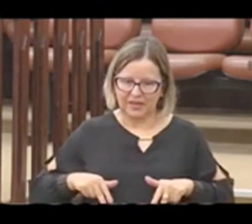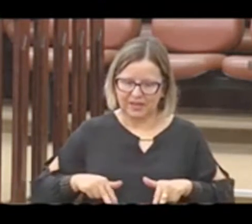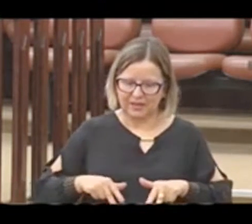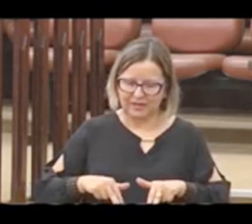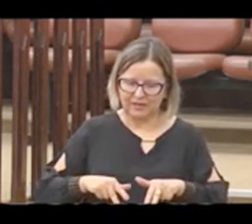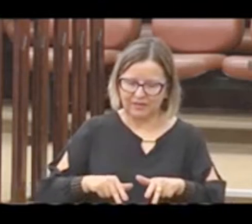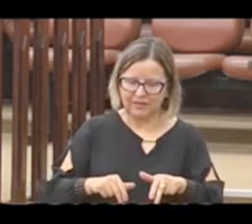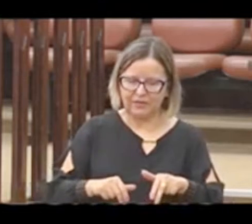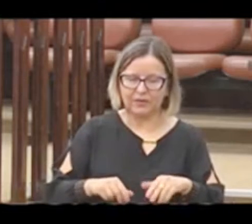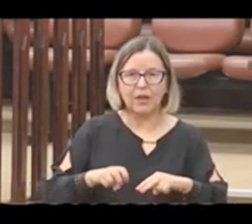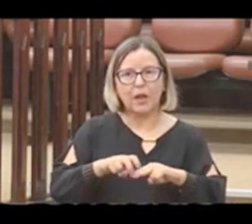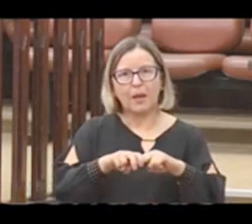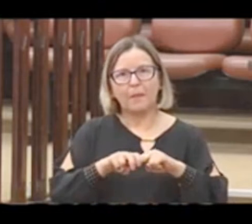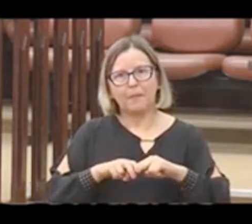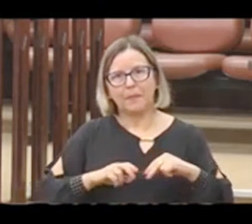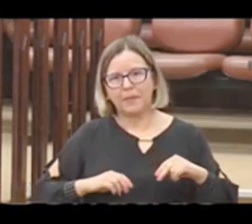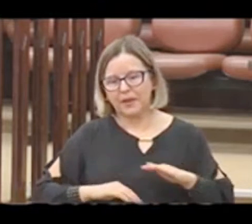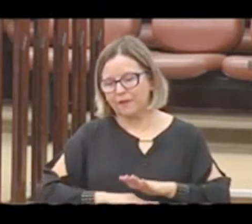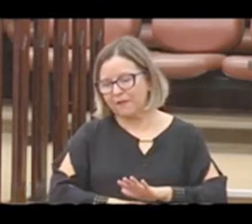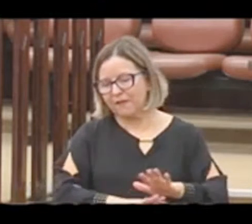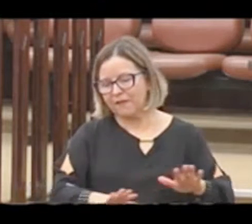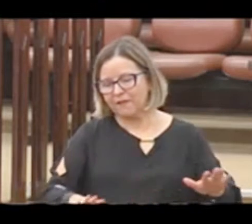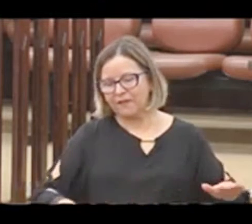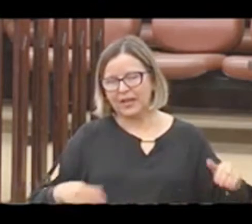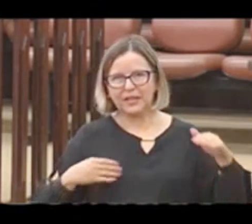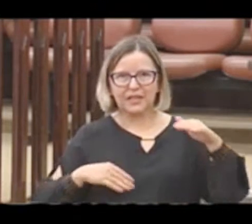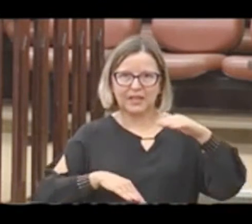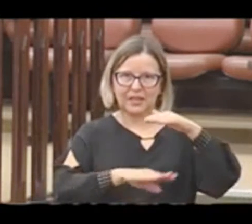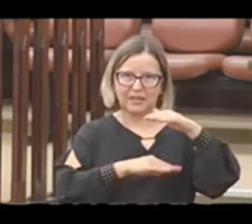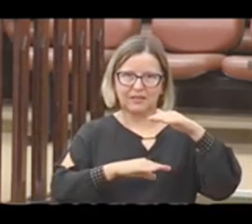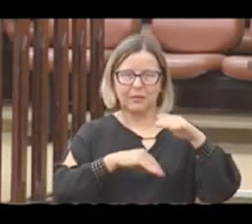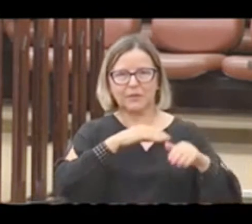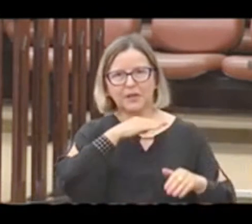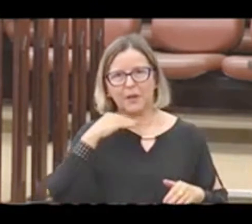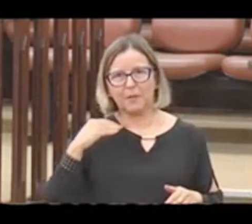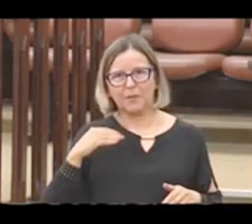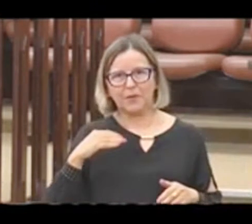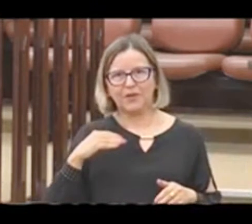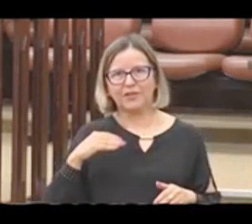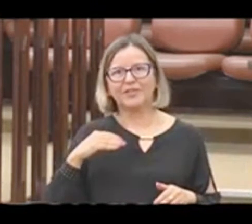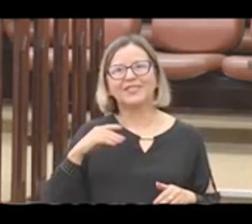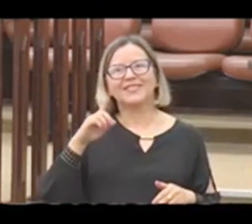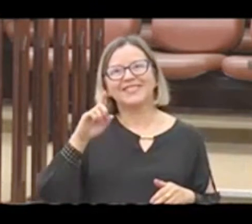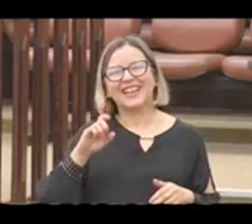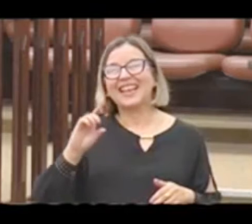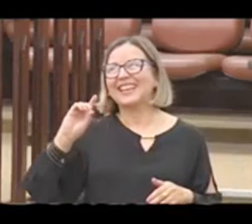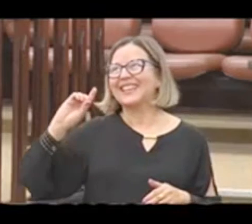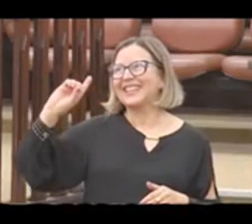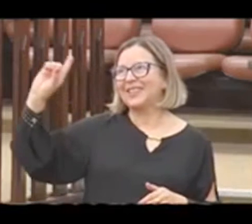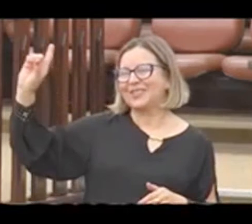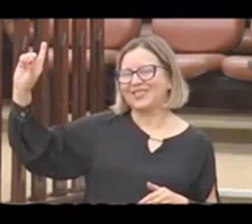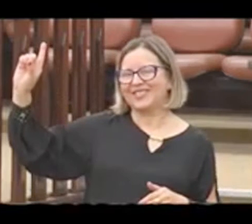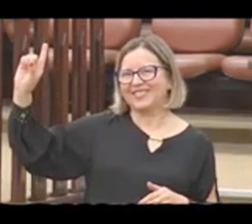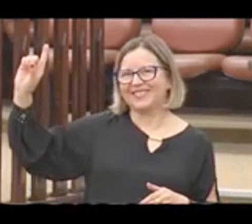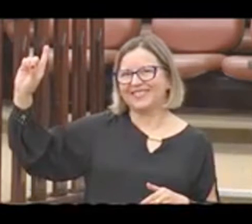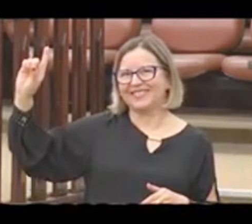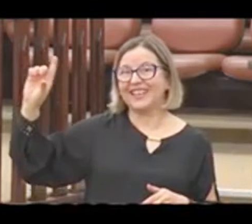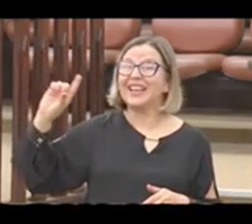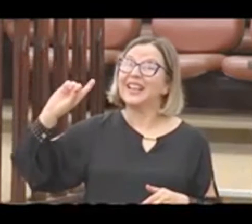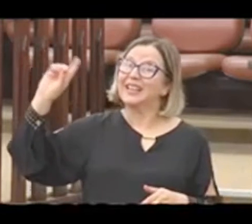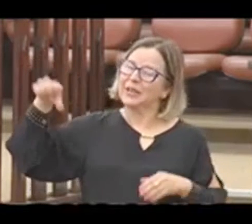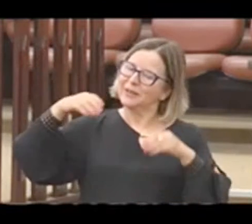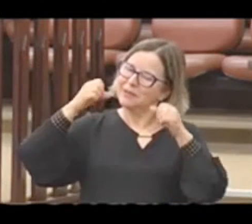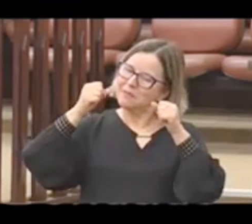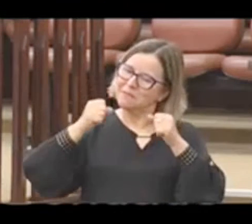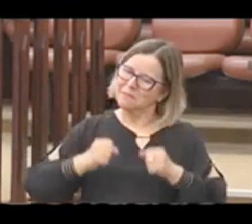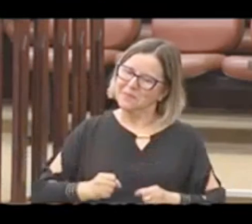vida. É Deus. E se Ele pode nos acompanhar